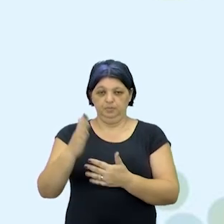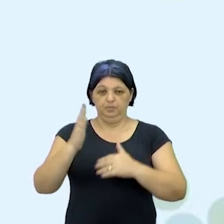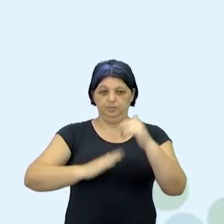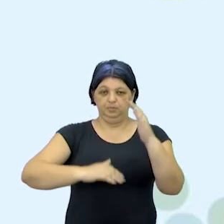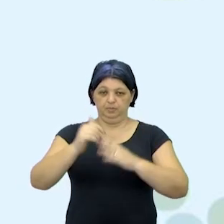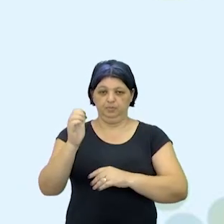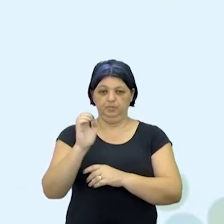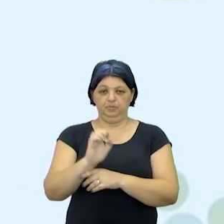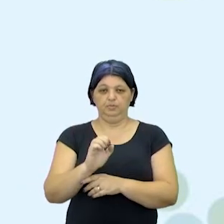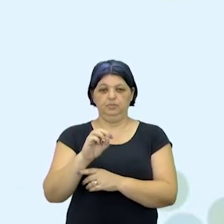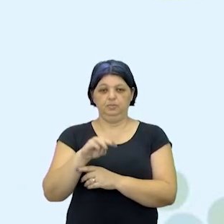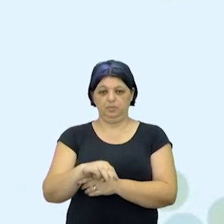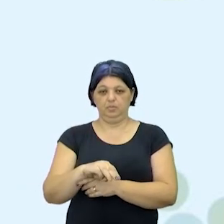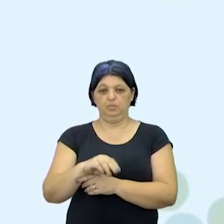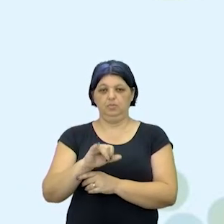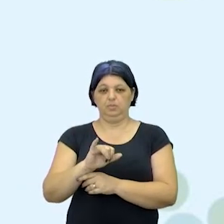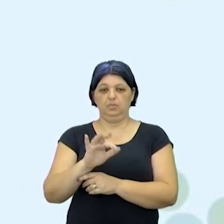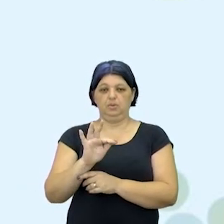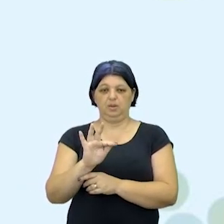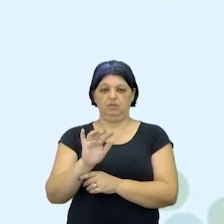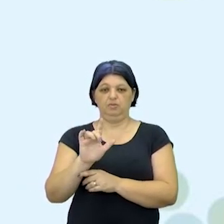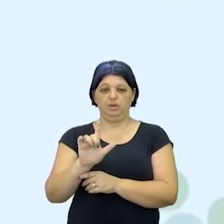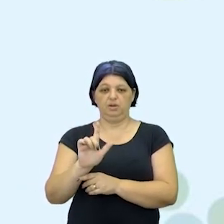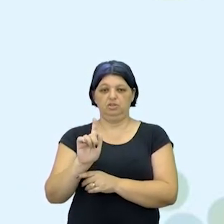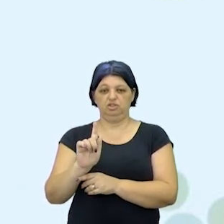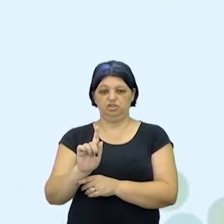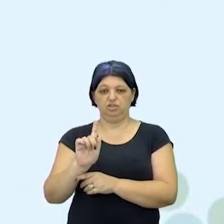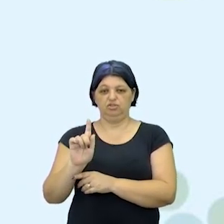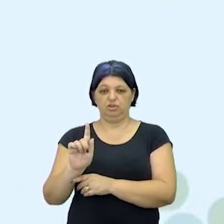habilidade EM e F.